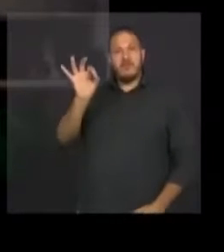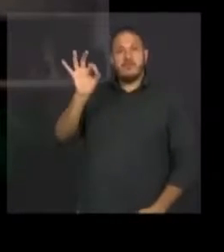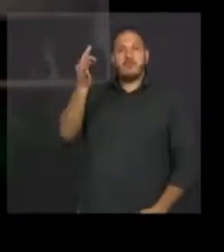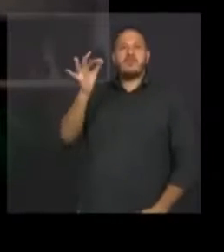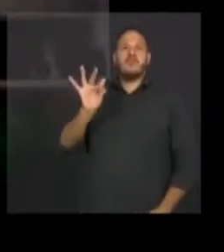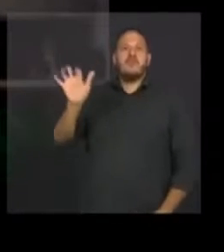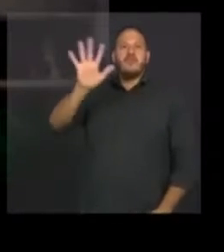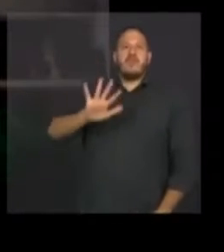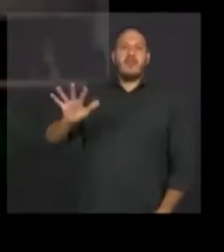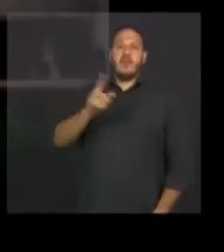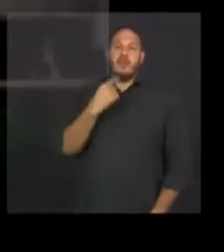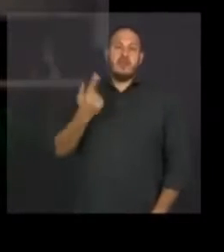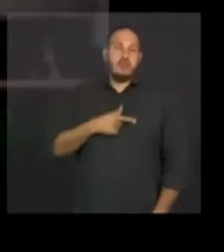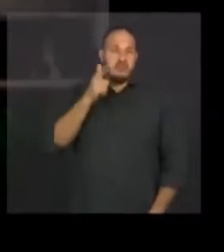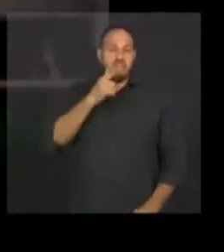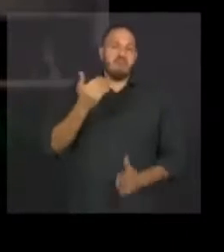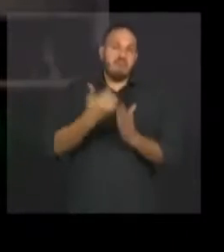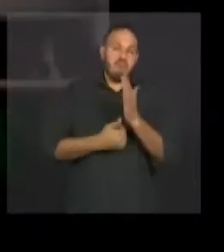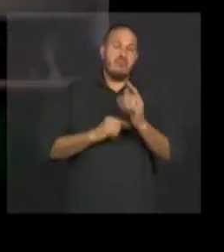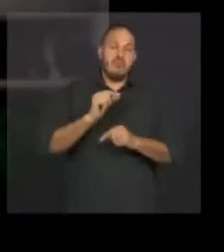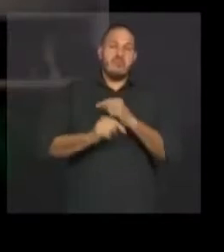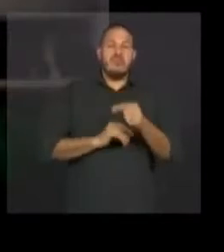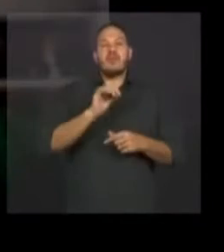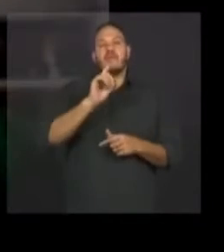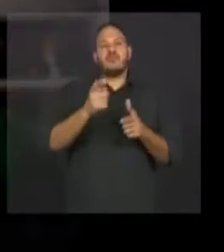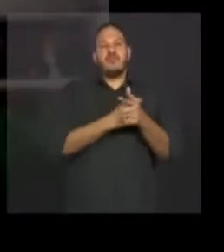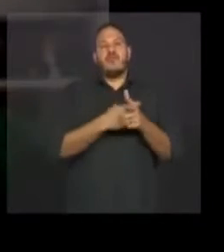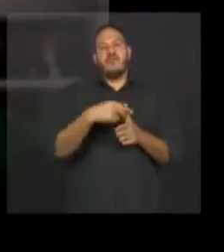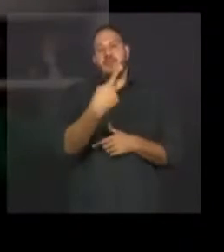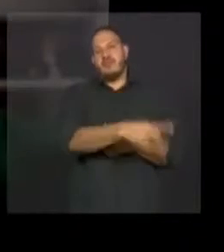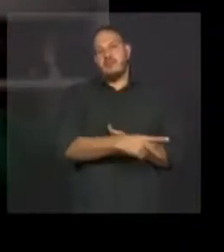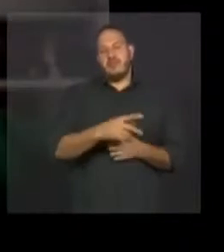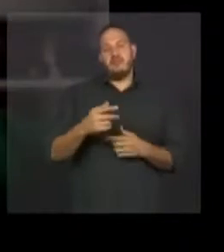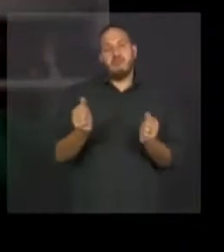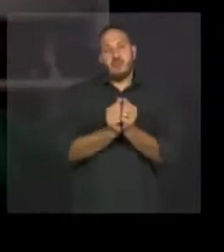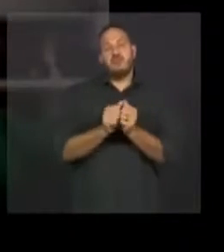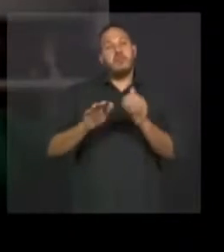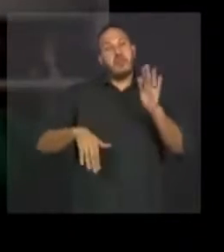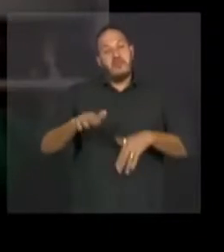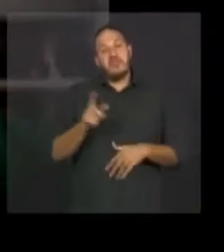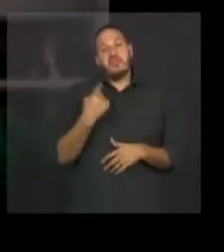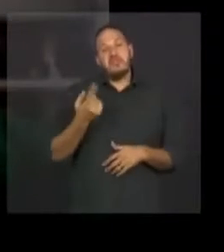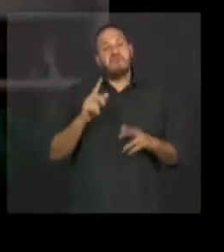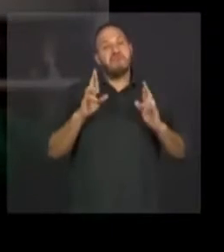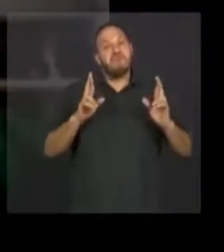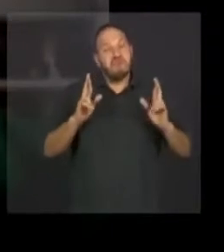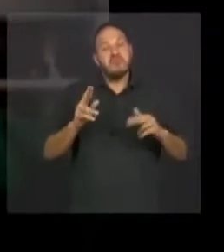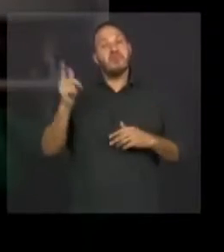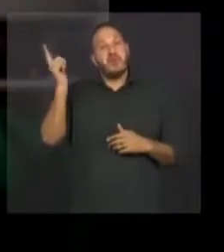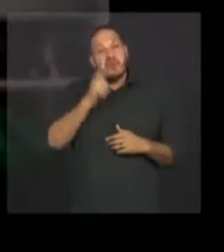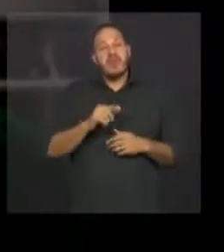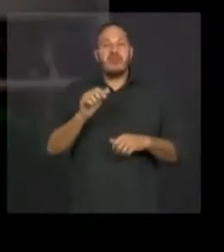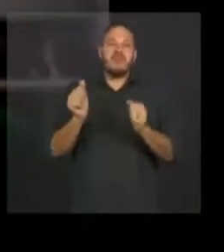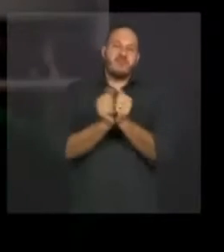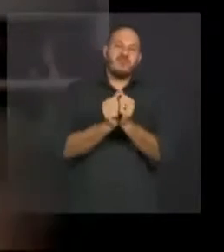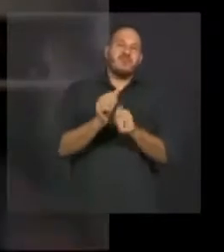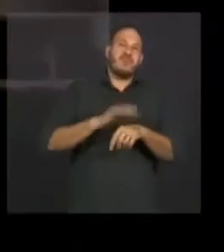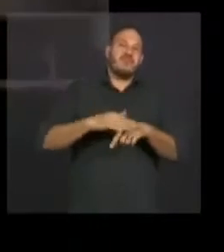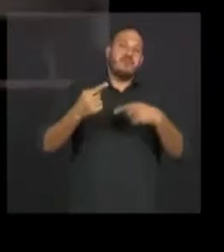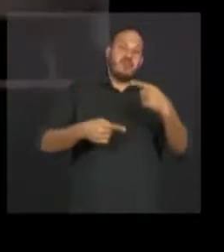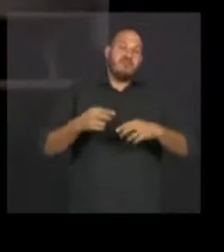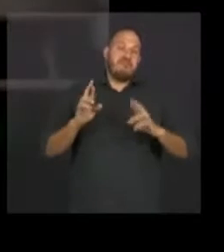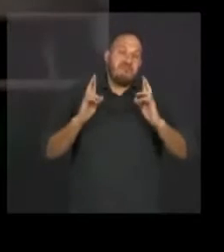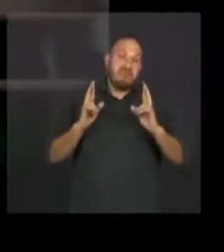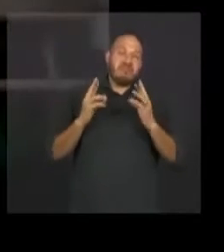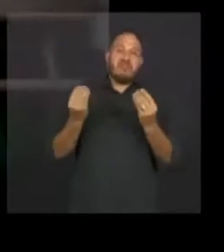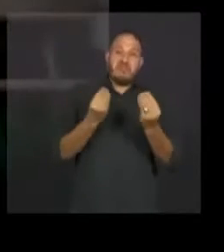deduz isso da dívida que o município tem com a União. Quem sabe a gente consegue fazer isso pela via política, quem sabe,